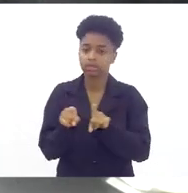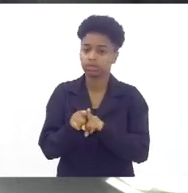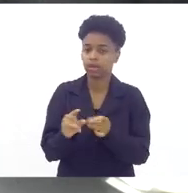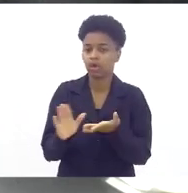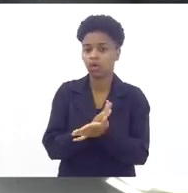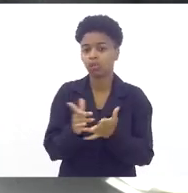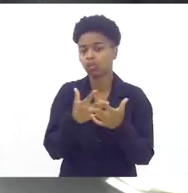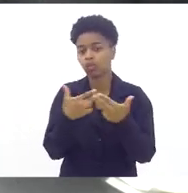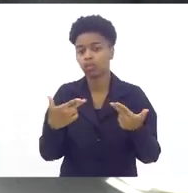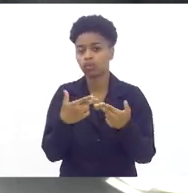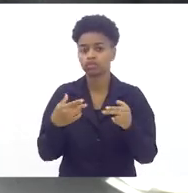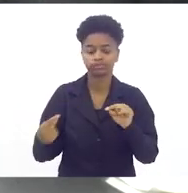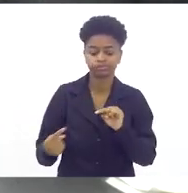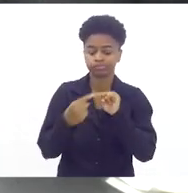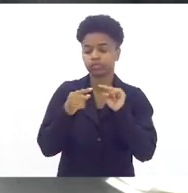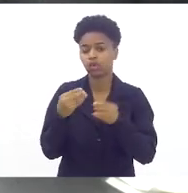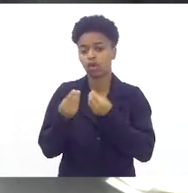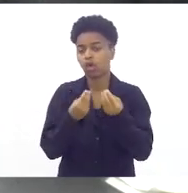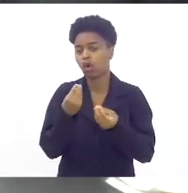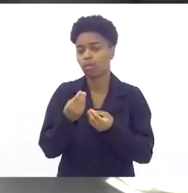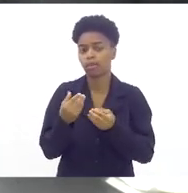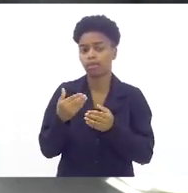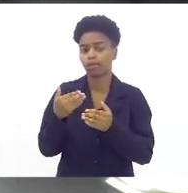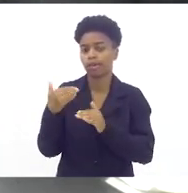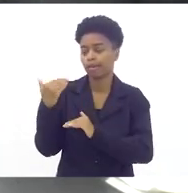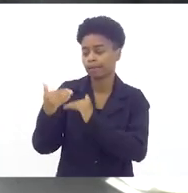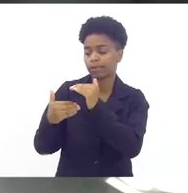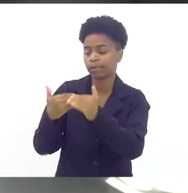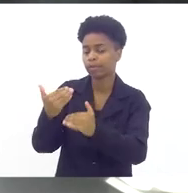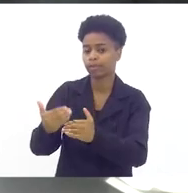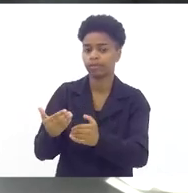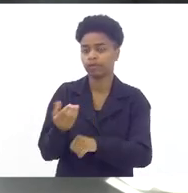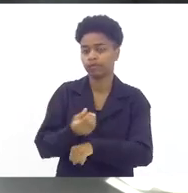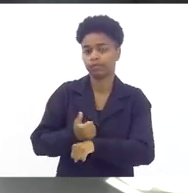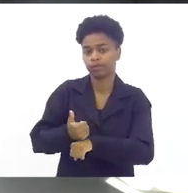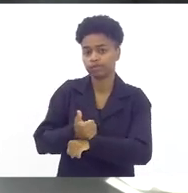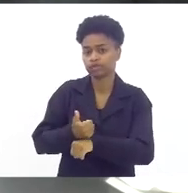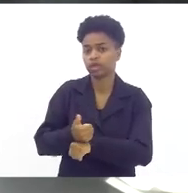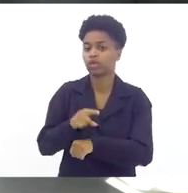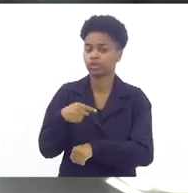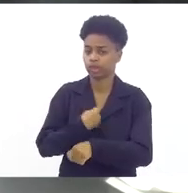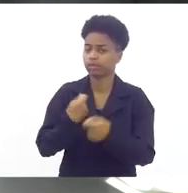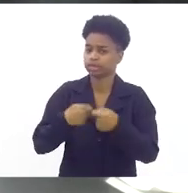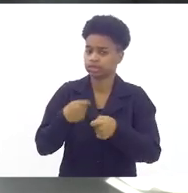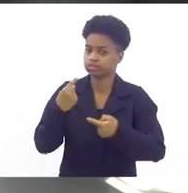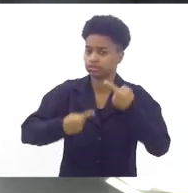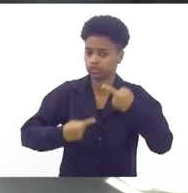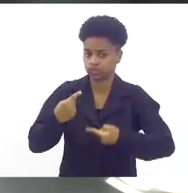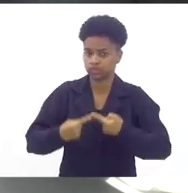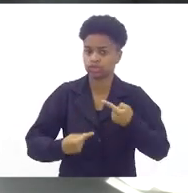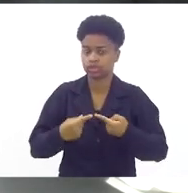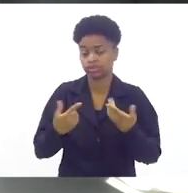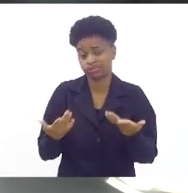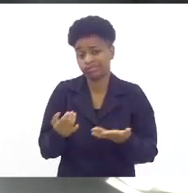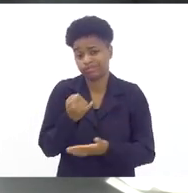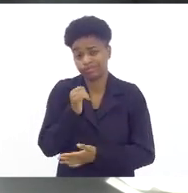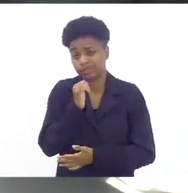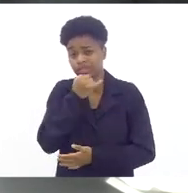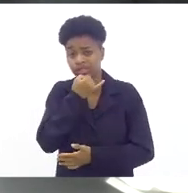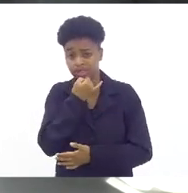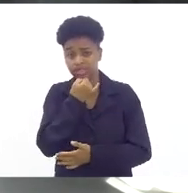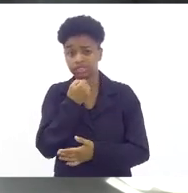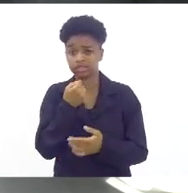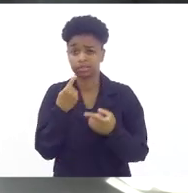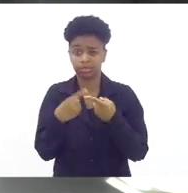que dizem respeito a carreira dos profissionais e estruturantes da Faetec que a gente também precisa dar continuidade elamento me soma que